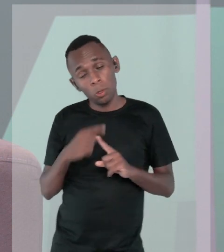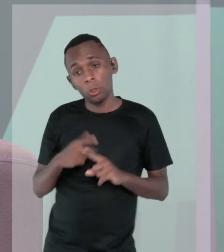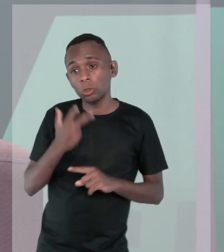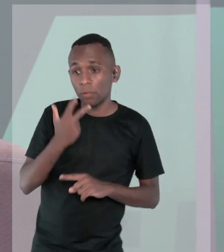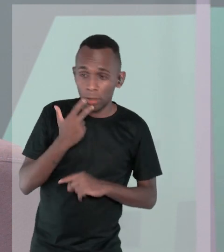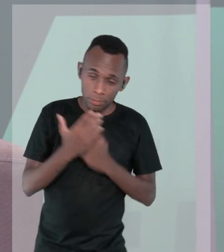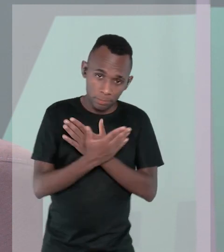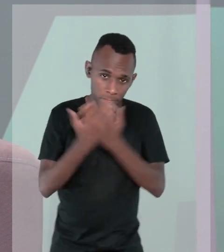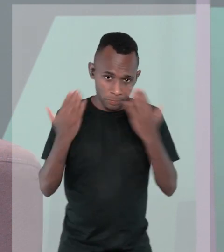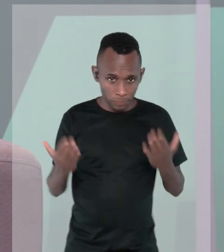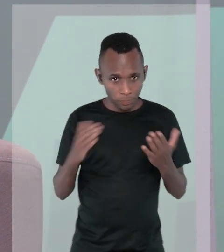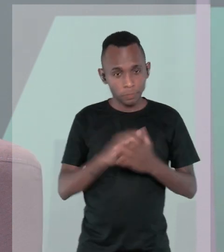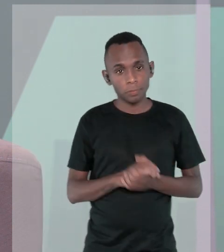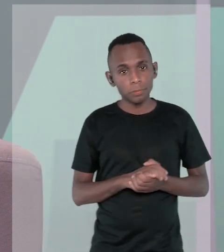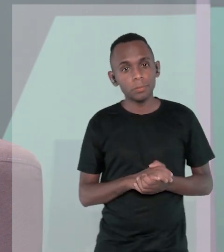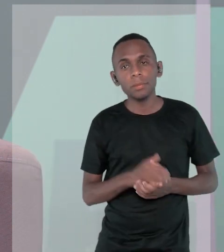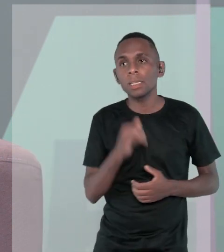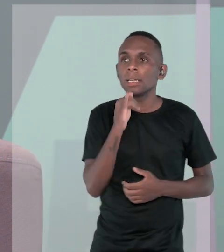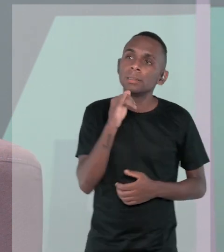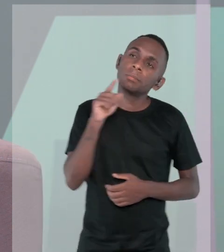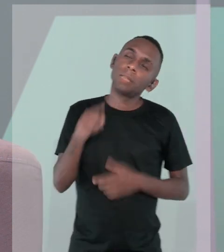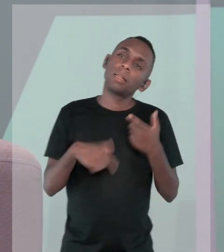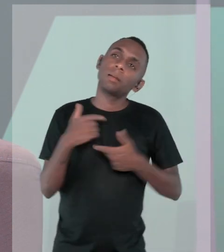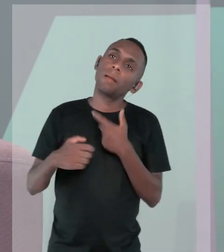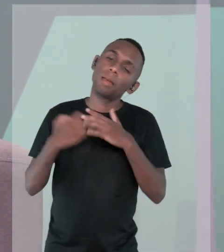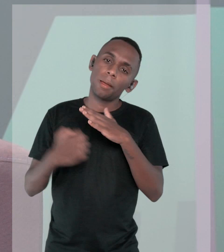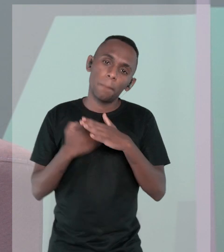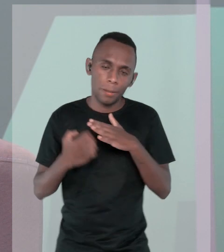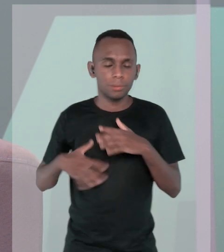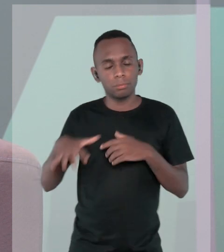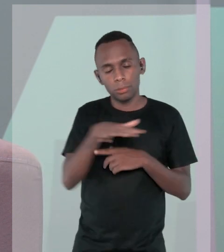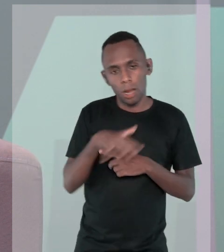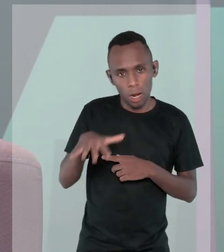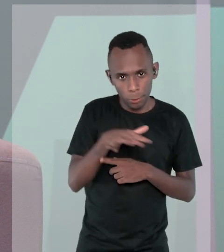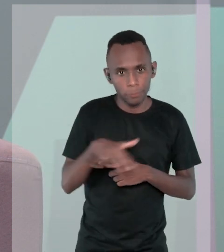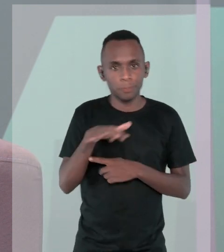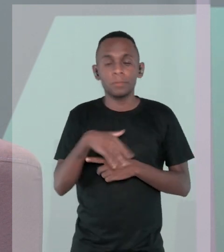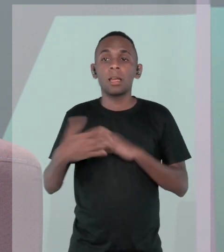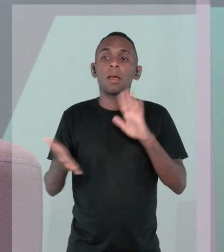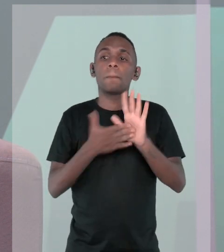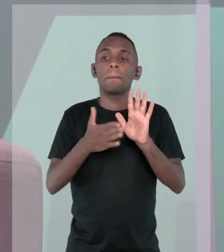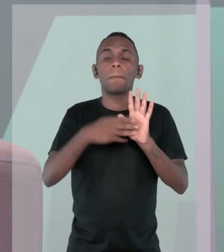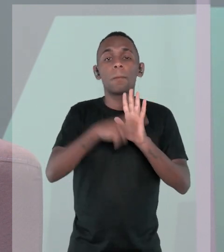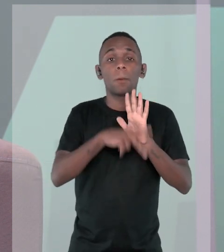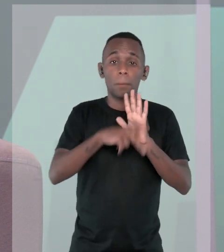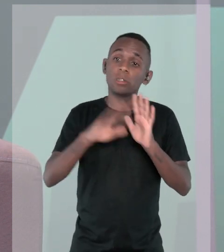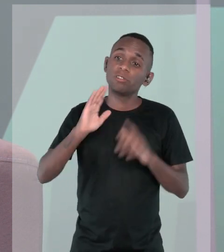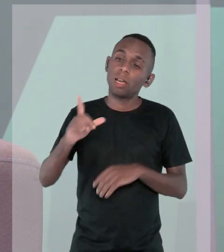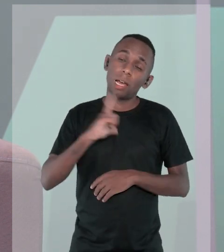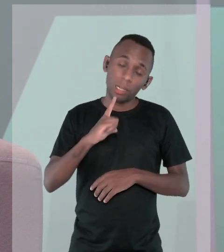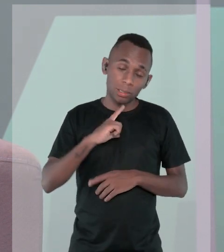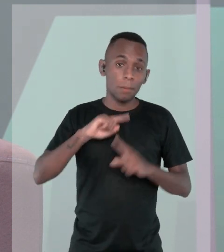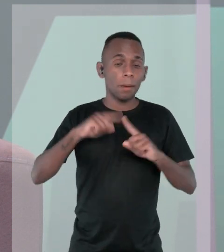para vocês? Bom, você está numa empresa em determinada área. Esse propósito possivelmente existe. A